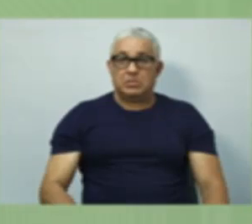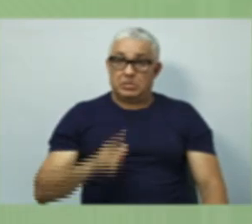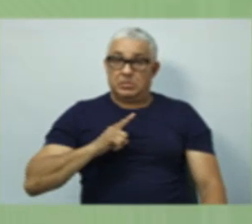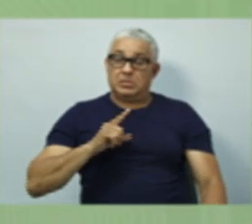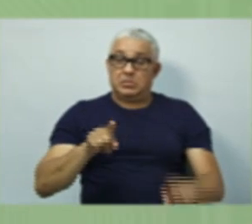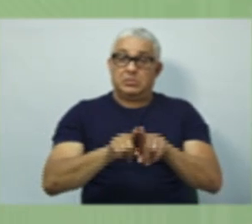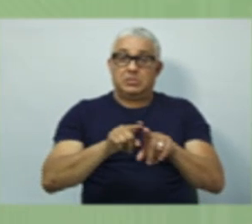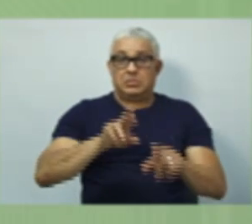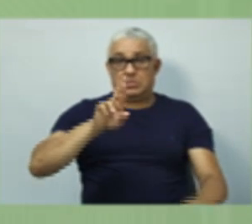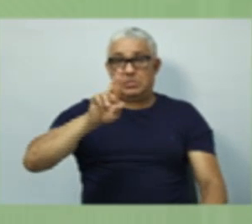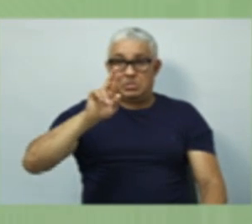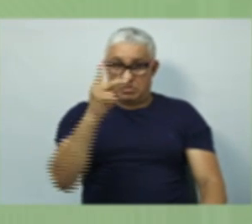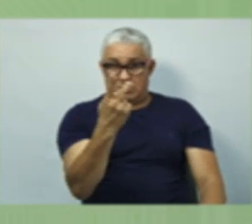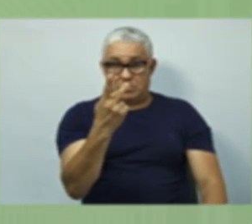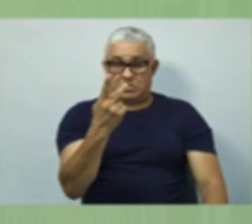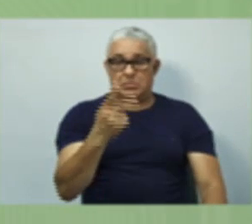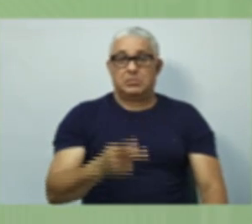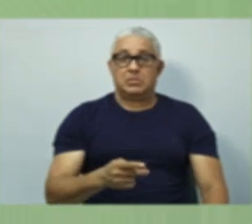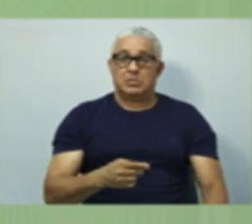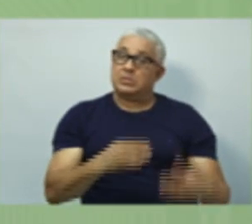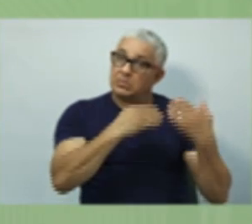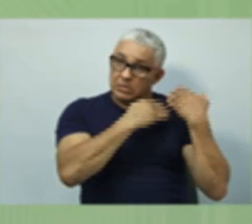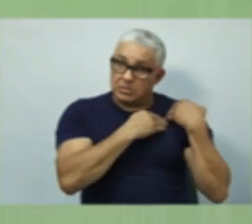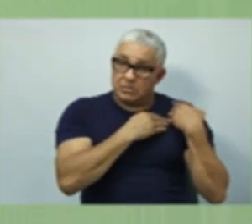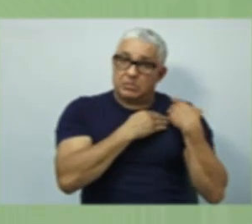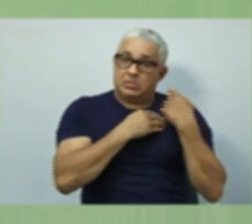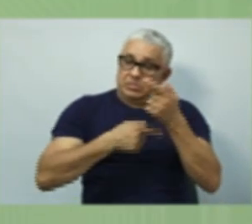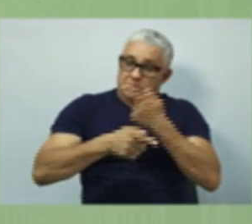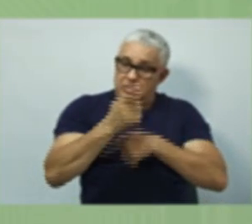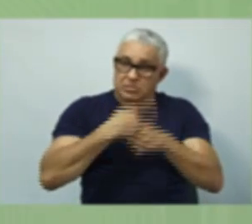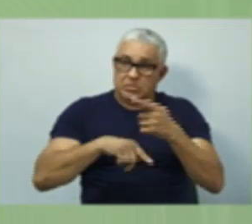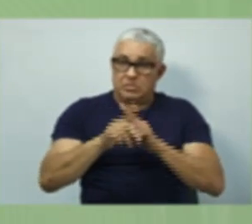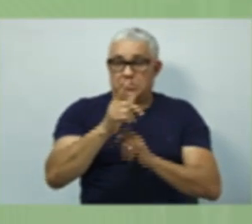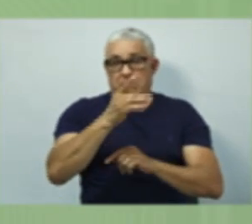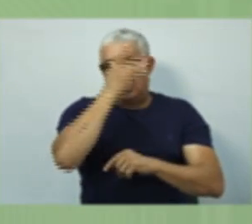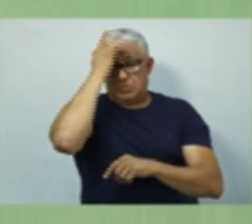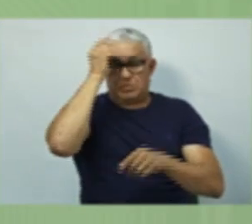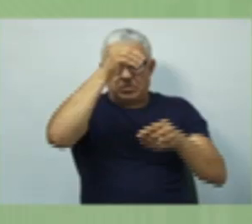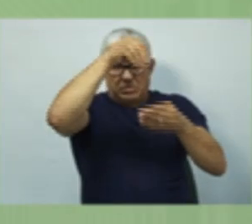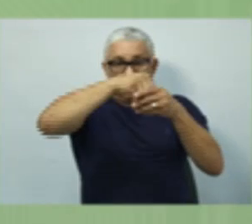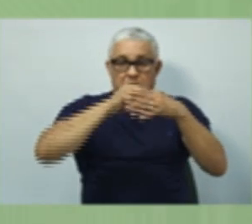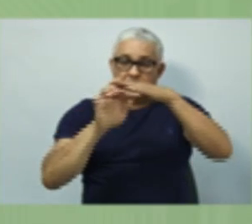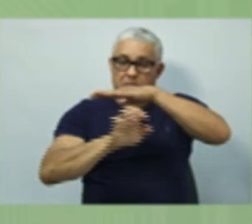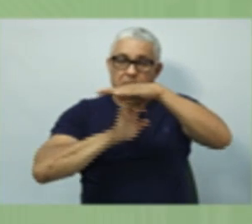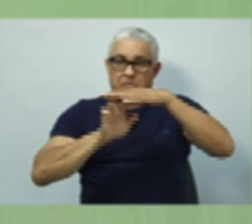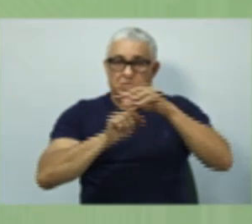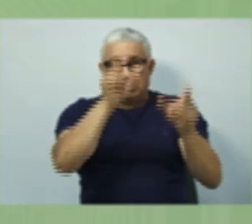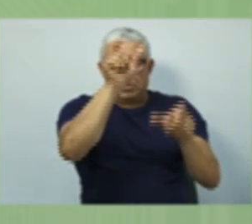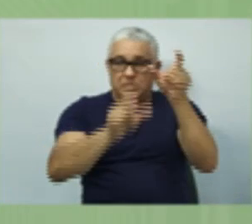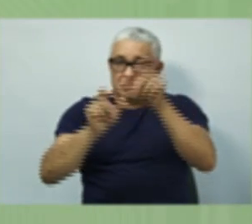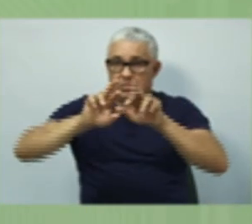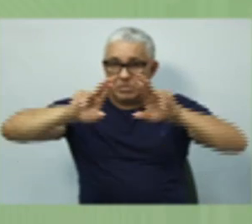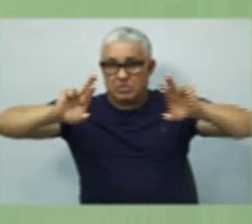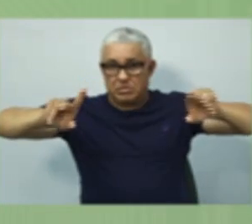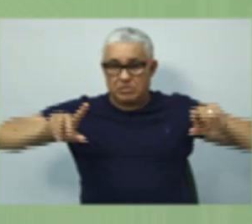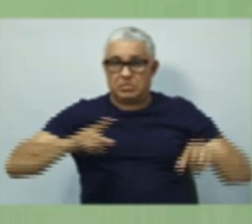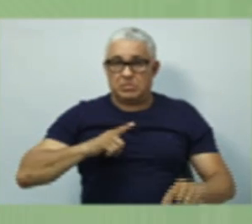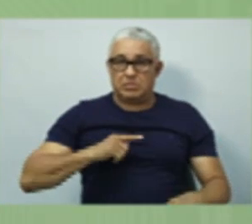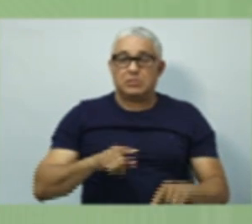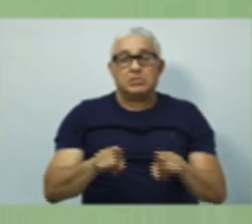humanos, o departamento de recursos humanos, que é responsável pela gestão das pessoas dentro da organização. Temos os